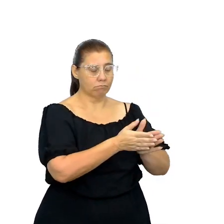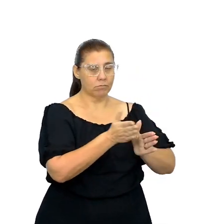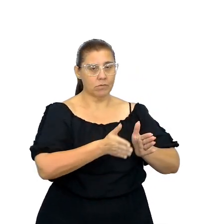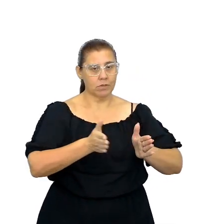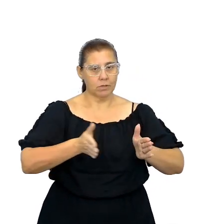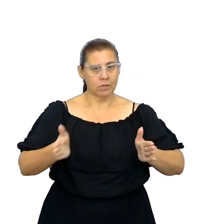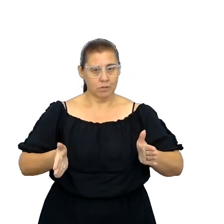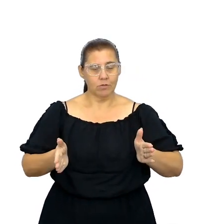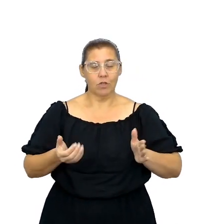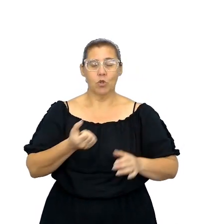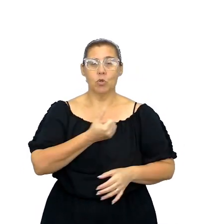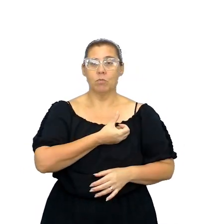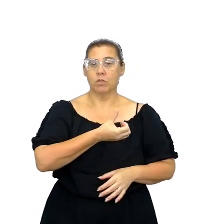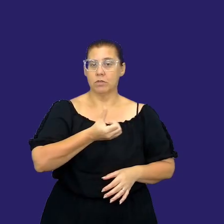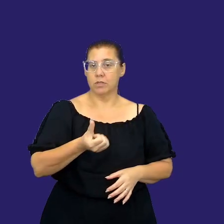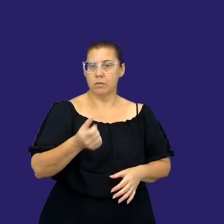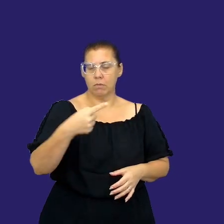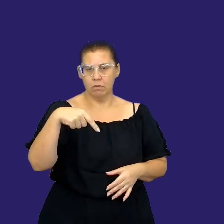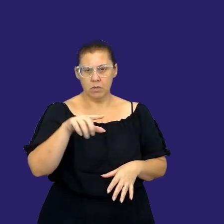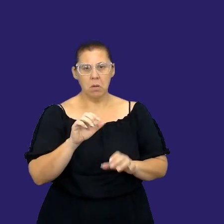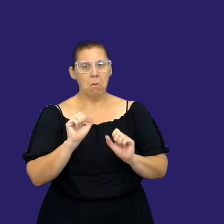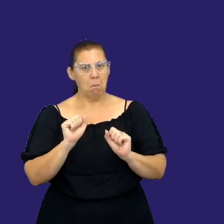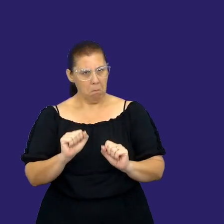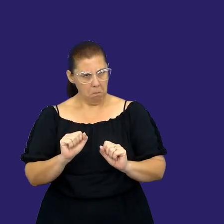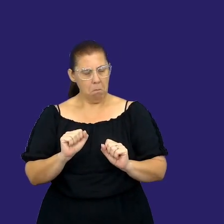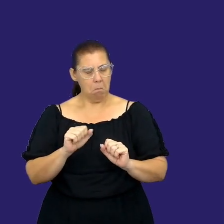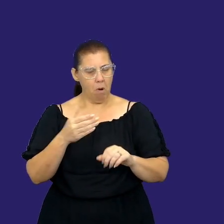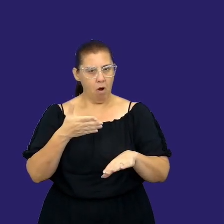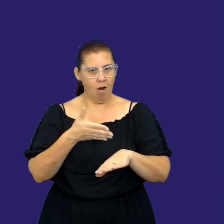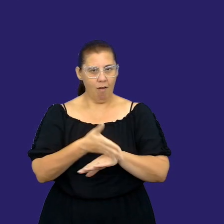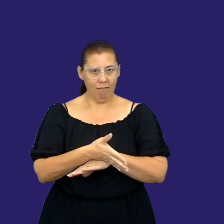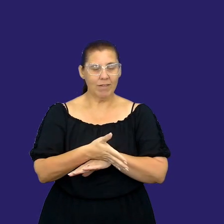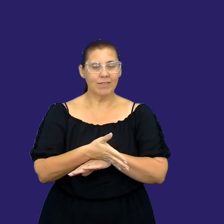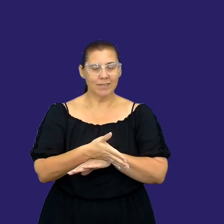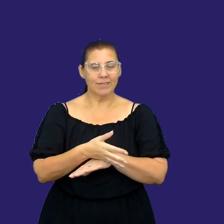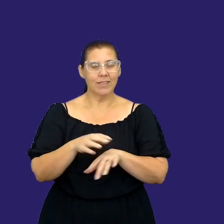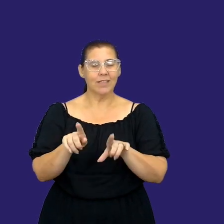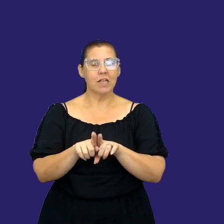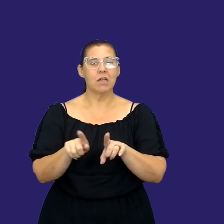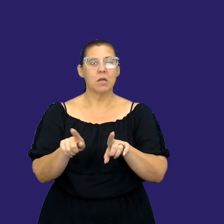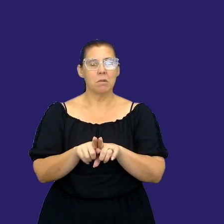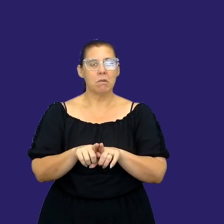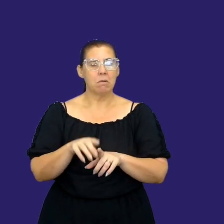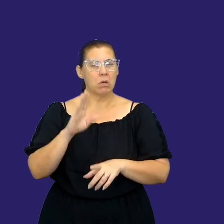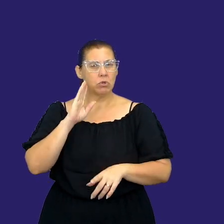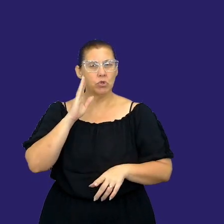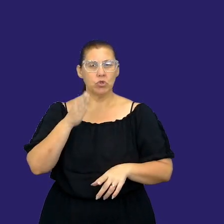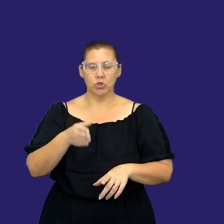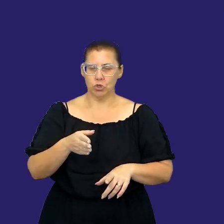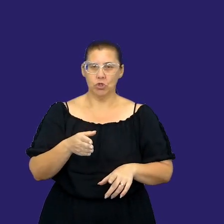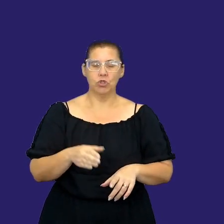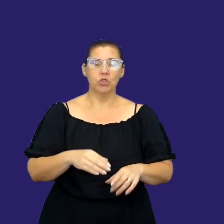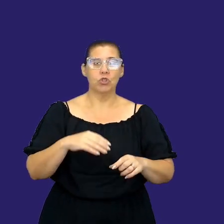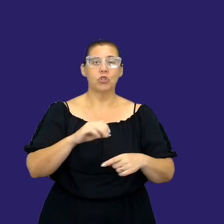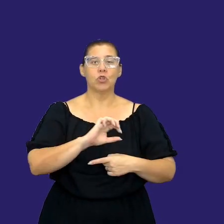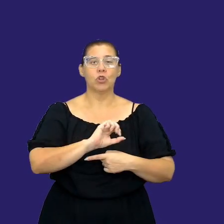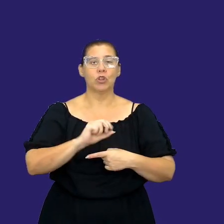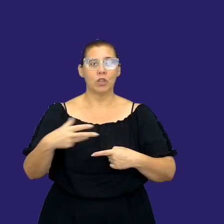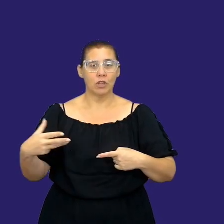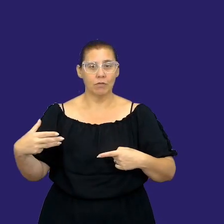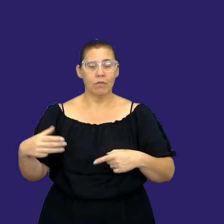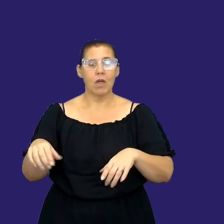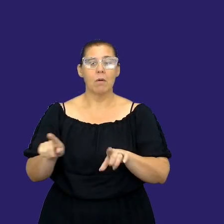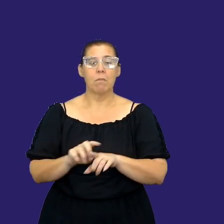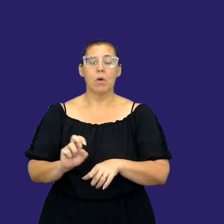atividade 6. Para que vocês possam acessar, basta vocês irem até a página da EFAP, ou então